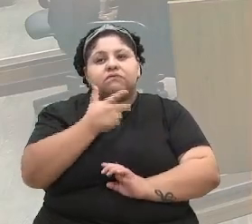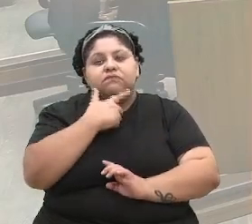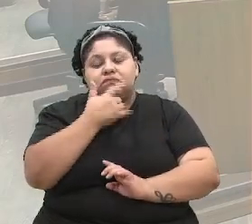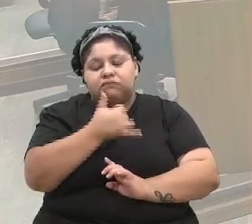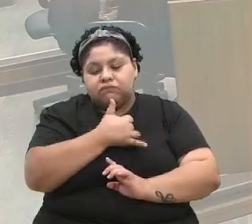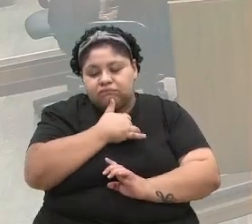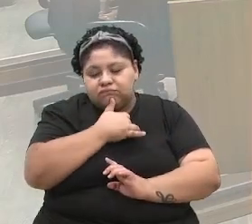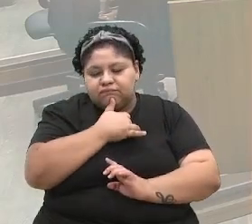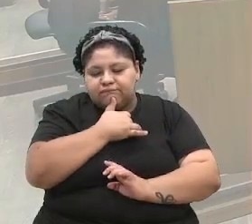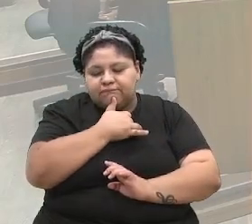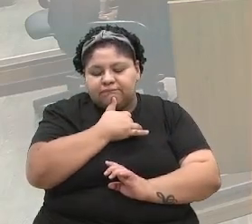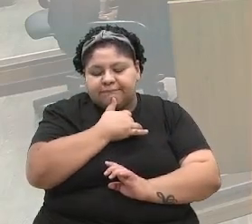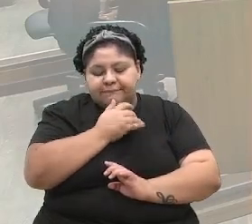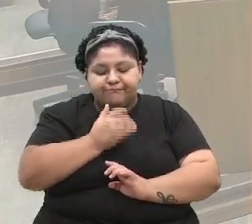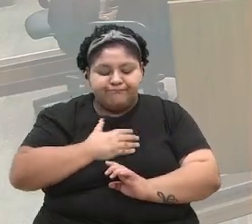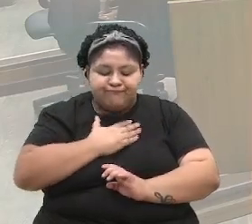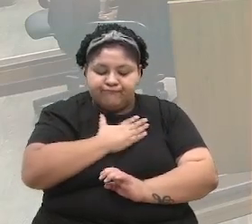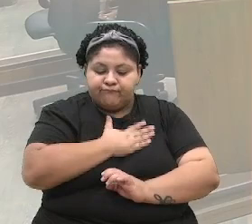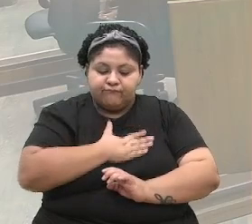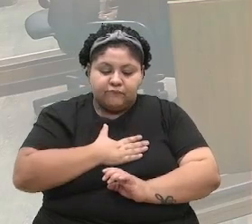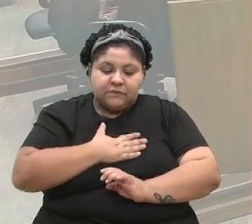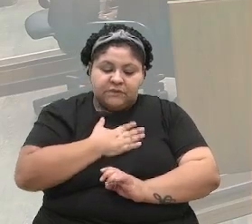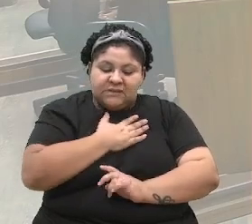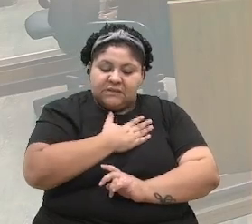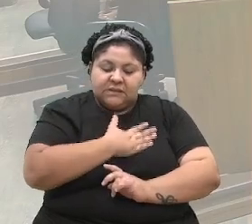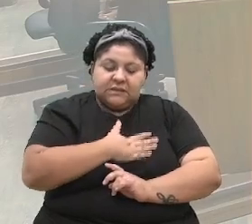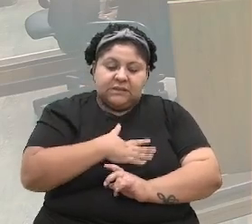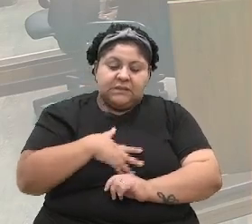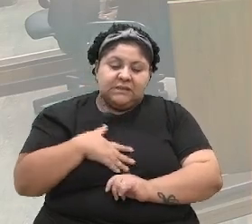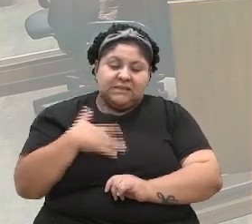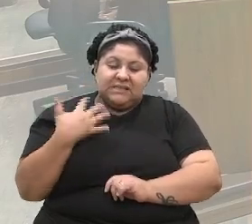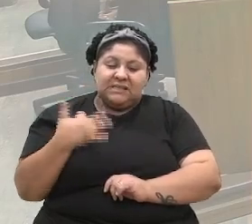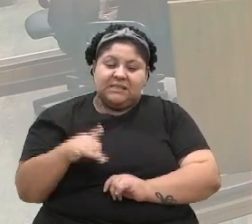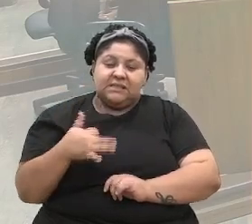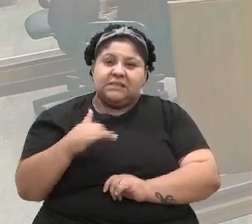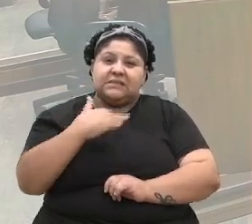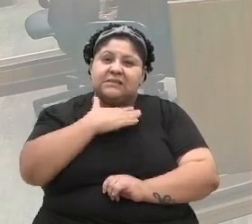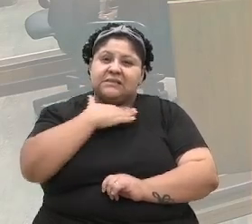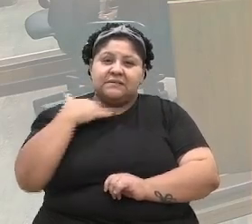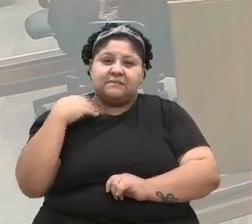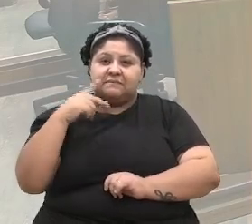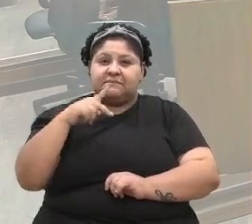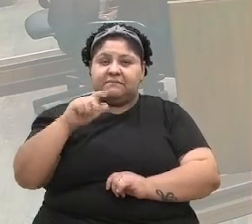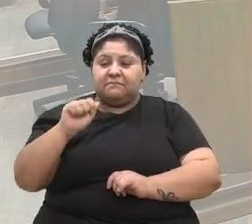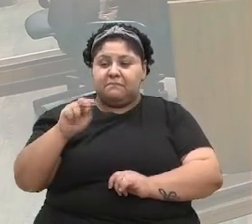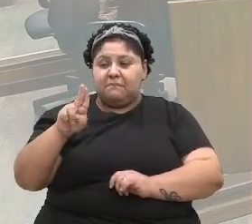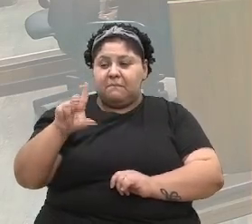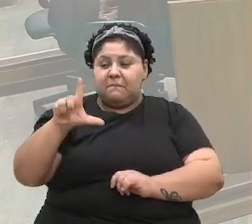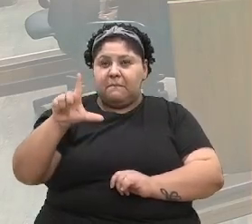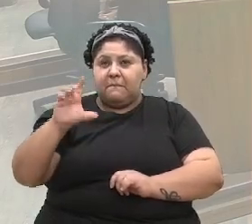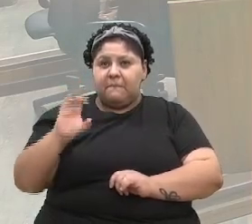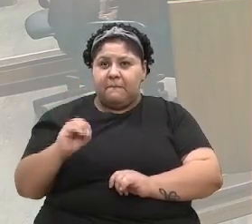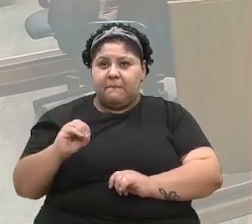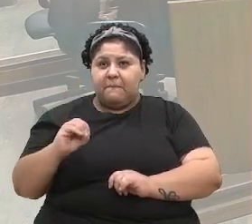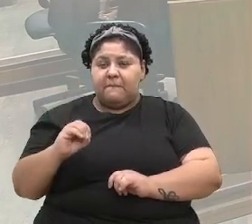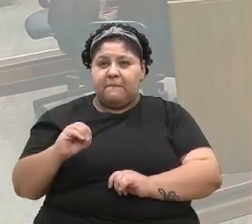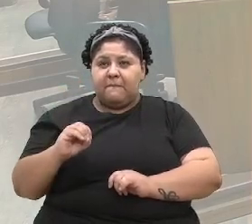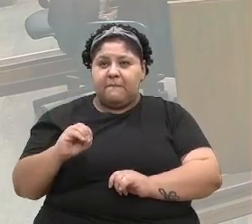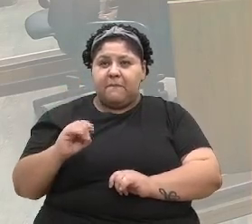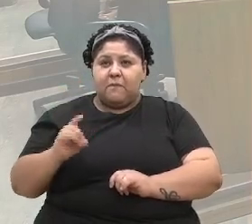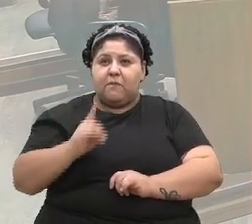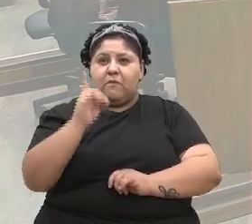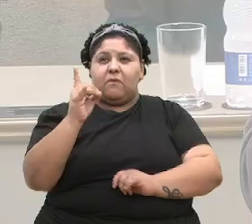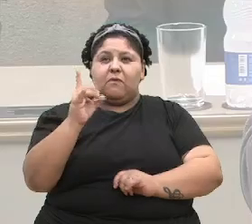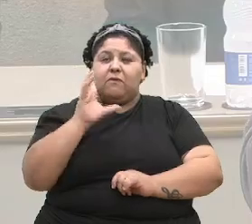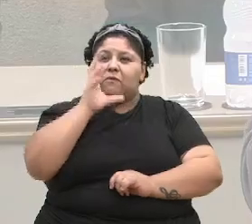manifesto profunda dor pelo falecimento do senhor Paulo Siqueira, ocorrido no último sábado,